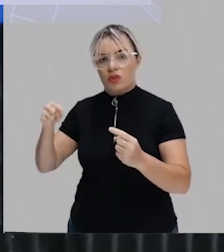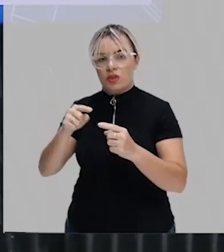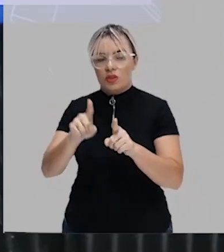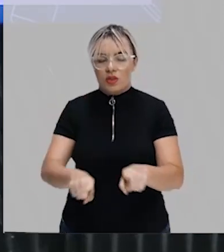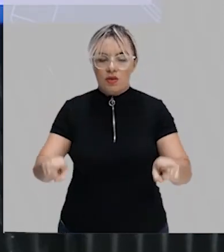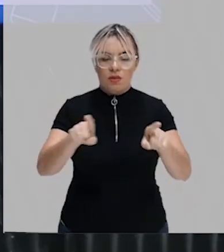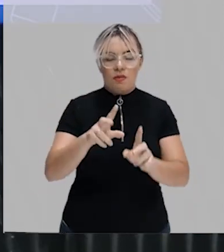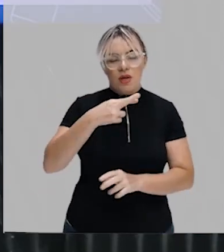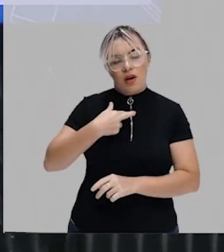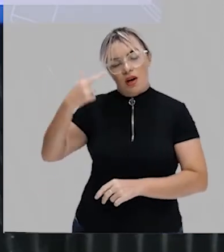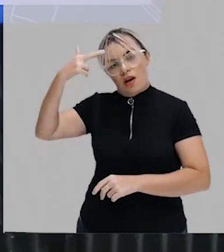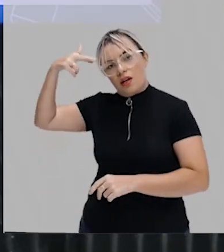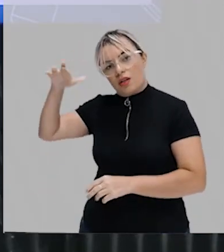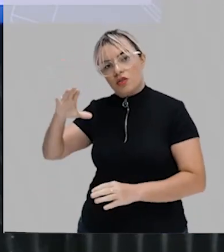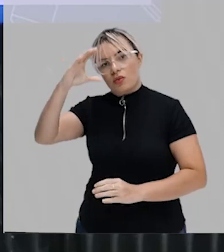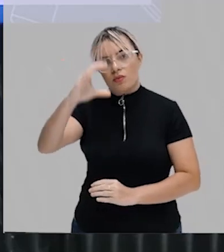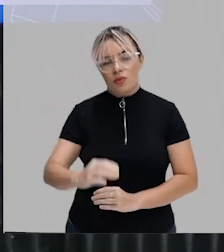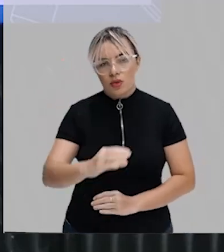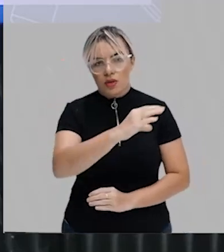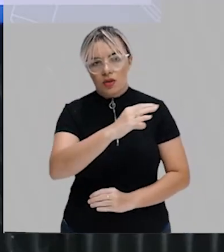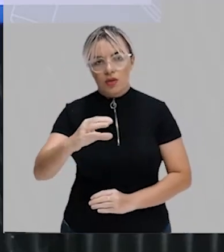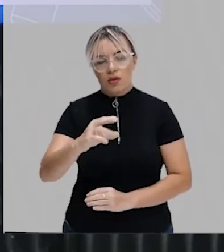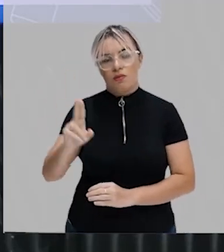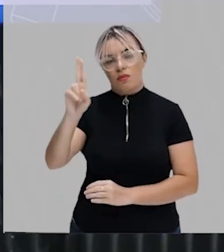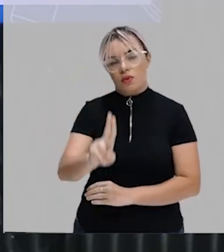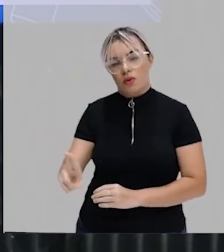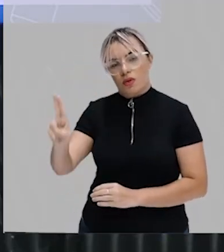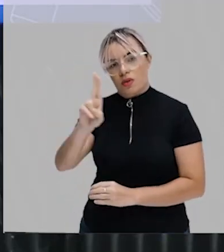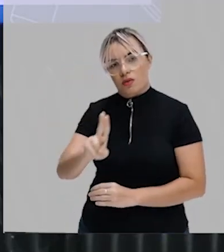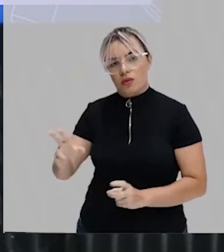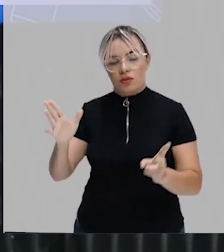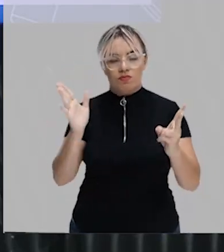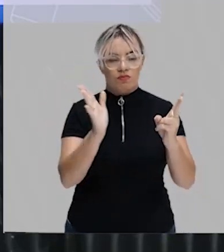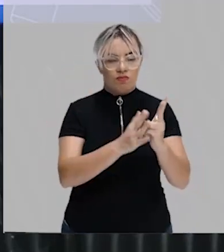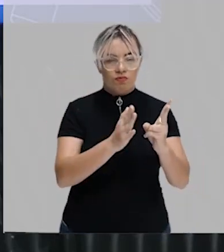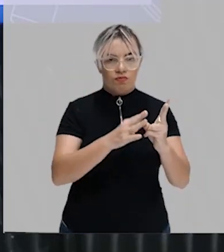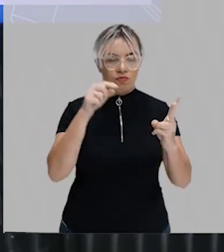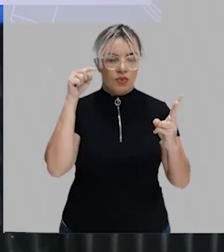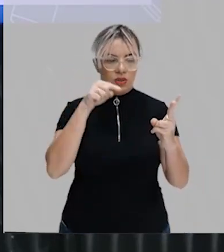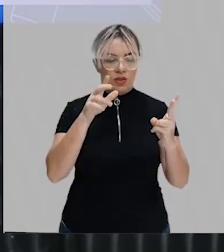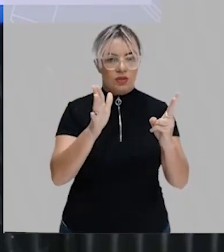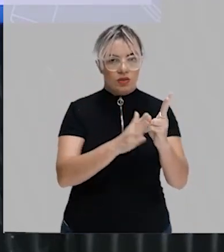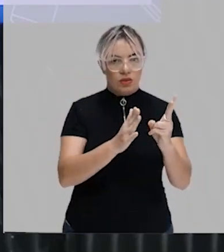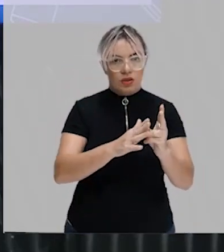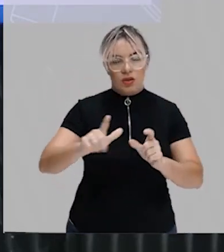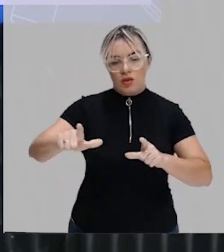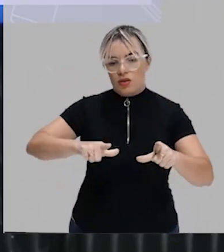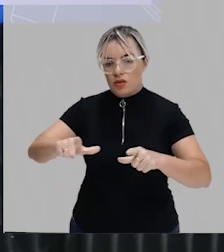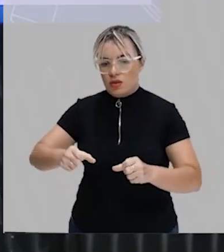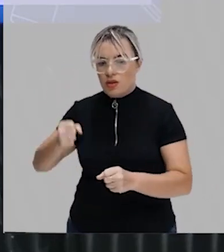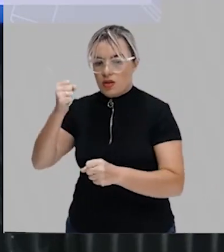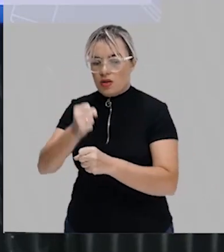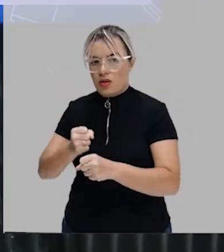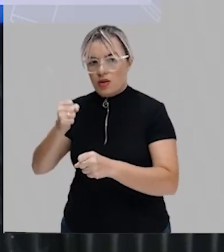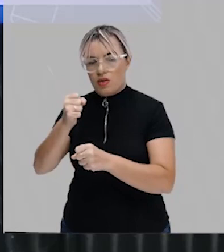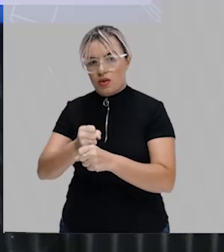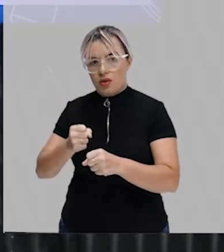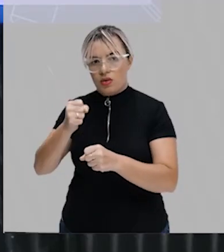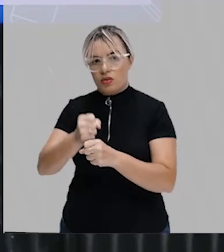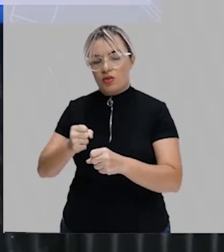religião católica, de utilizar esses nativos para trabalhar na construção das